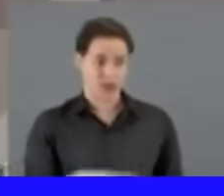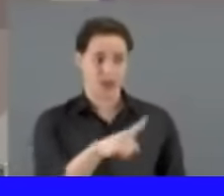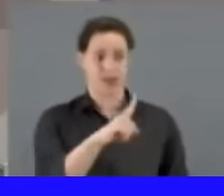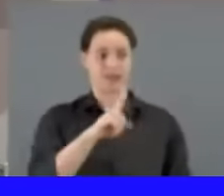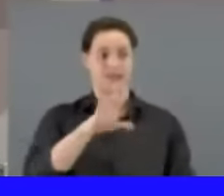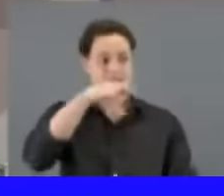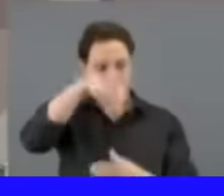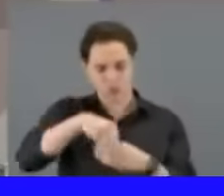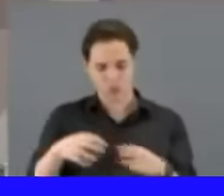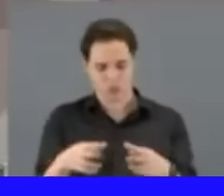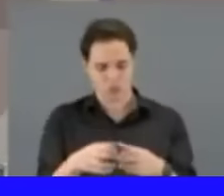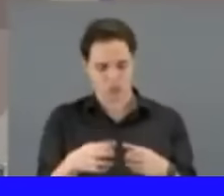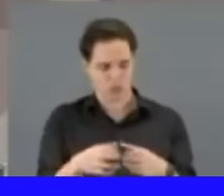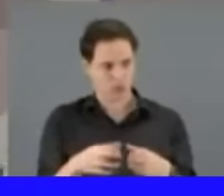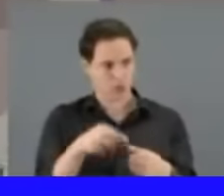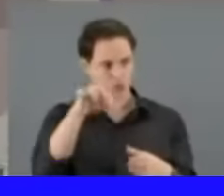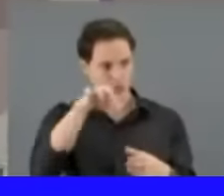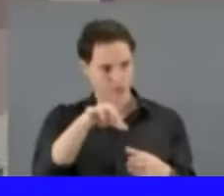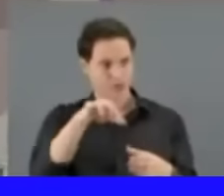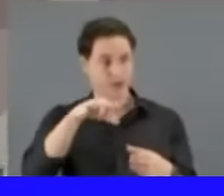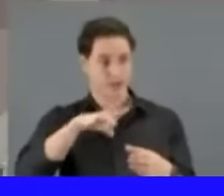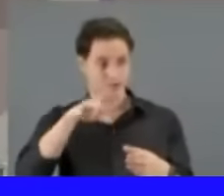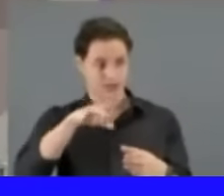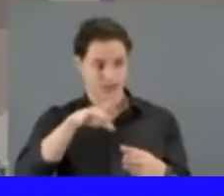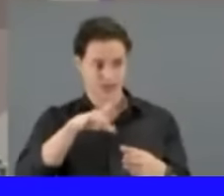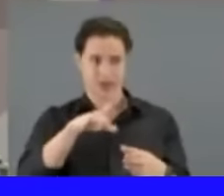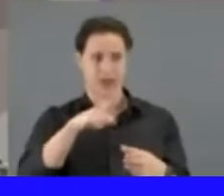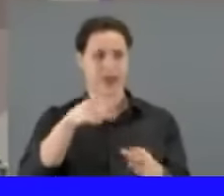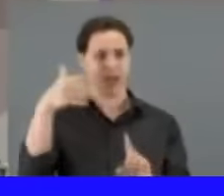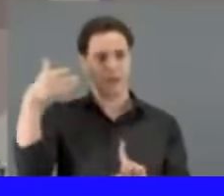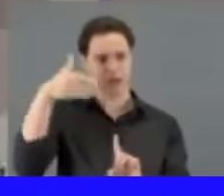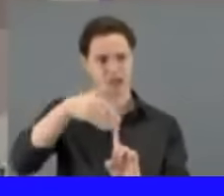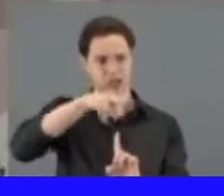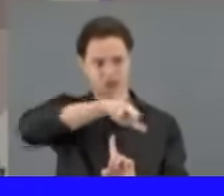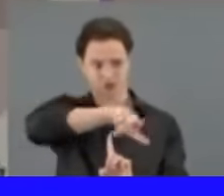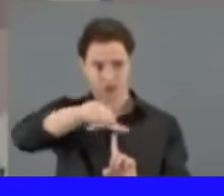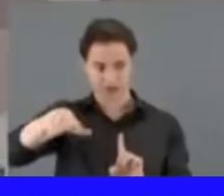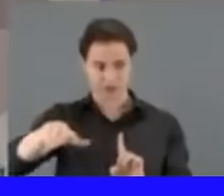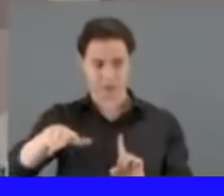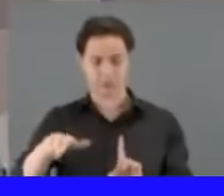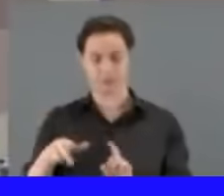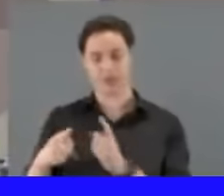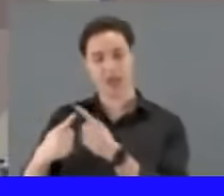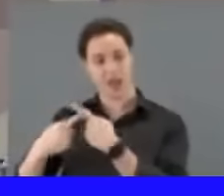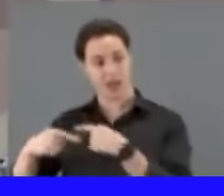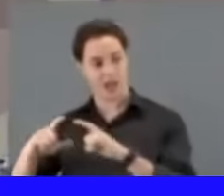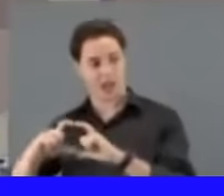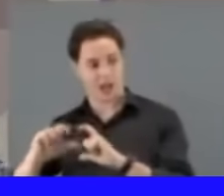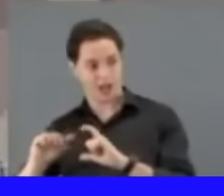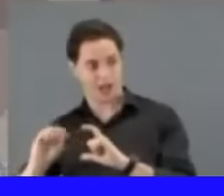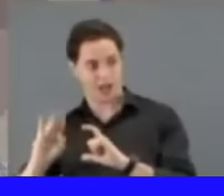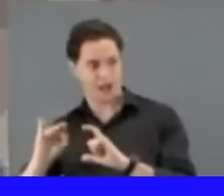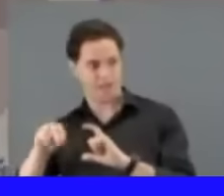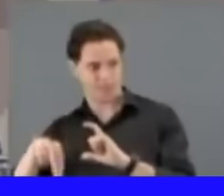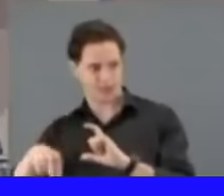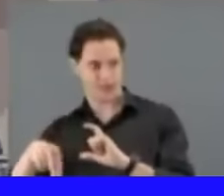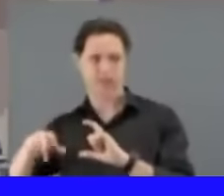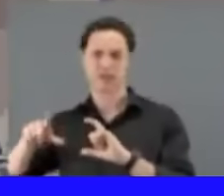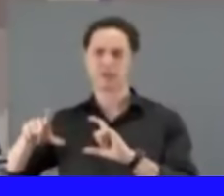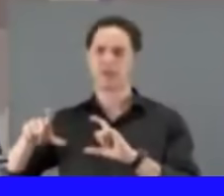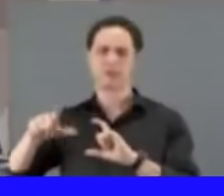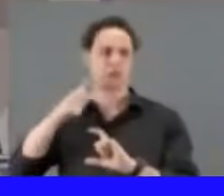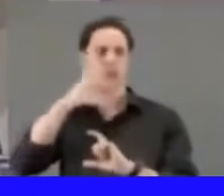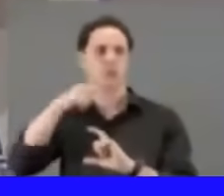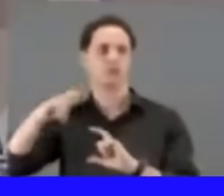representados na célula integrada de inteligência e segurança pública. A ABIN, ela não detém a